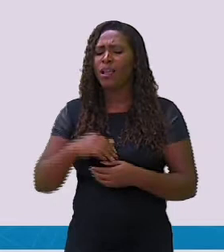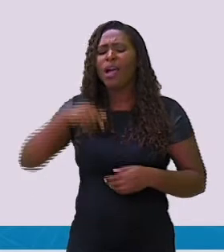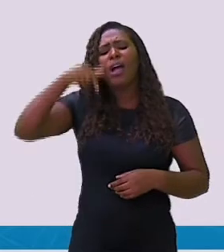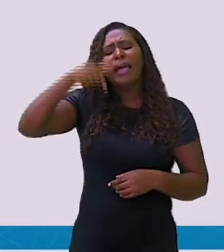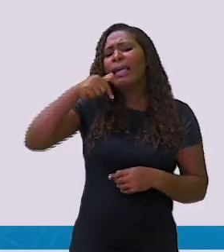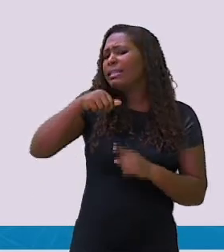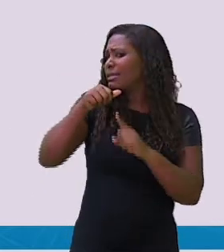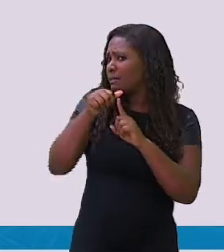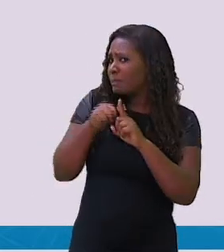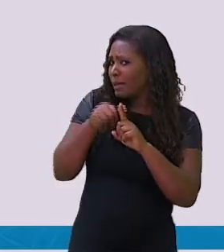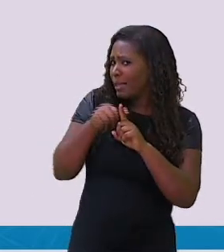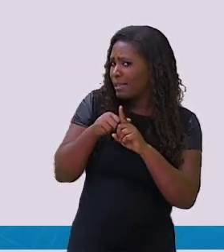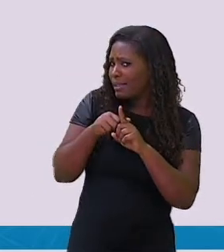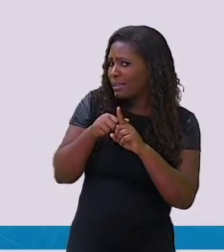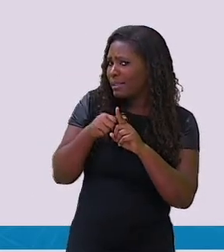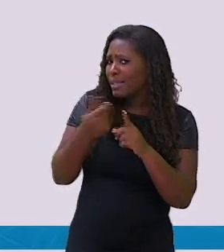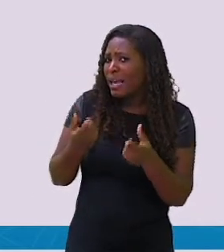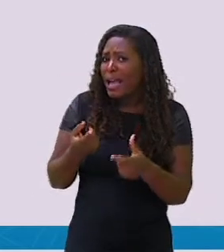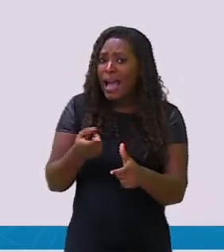vida